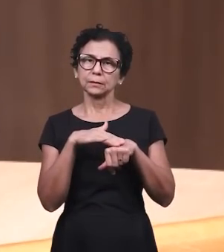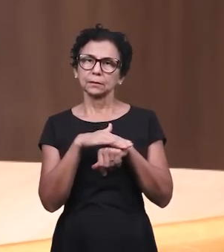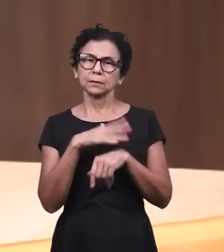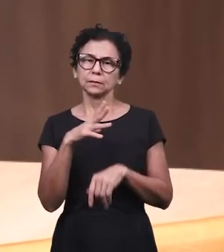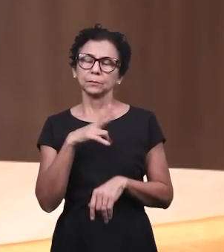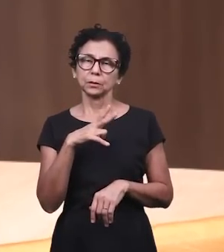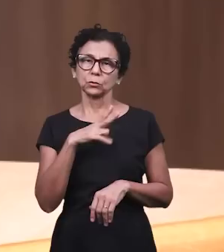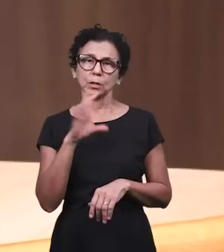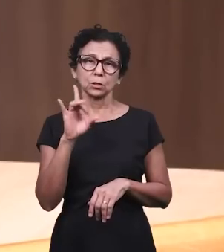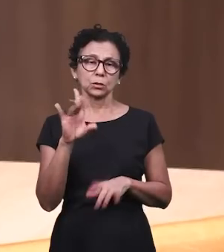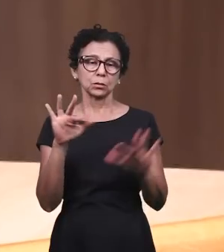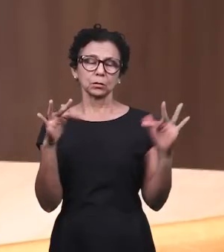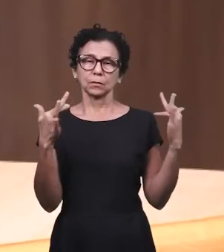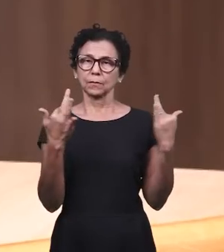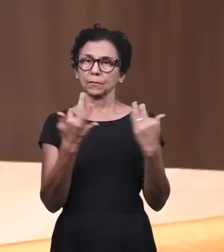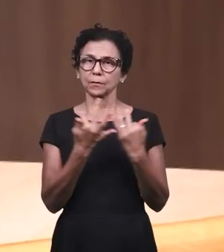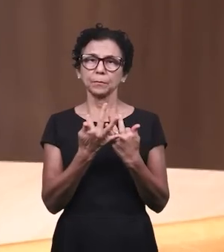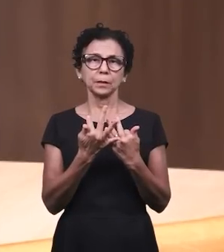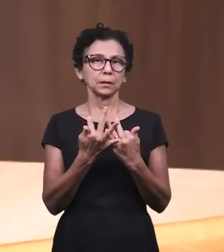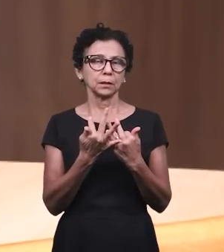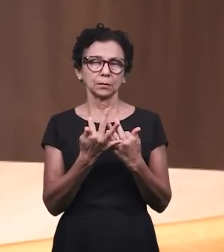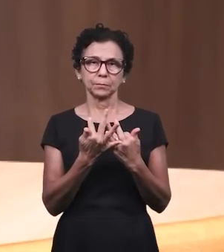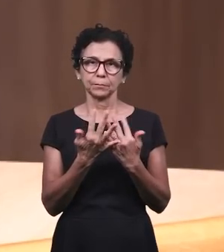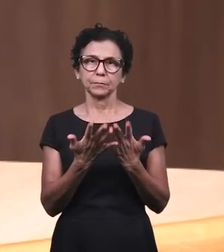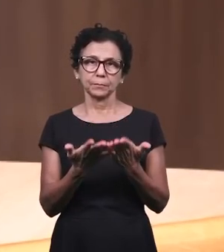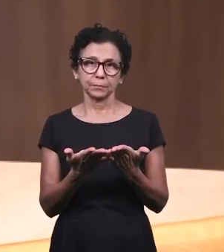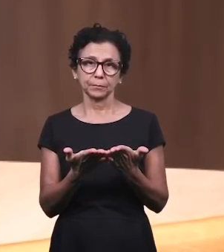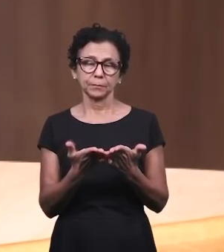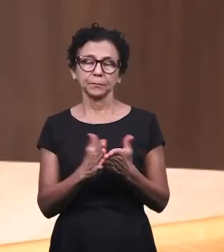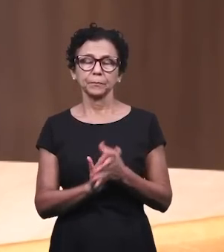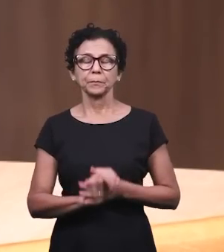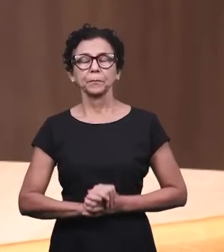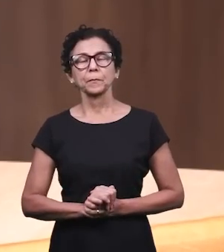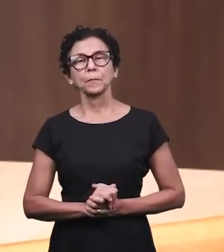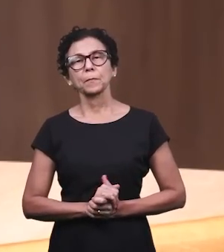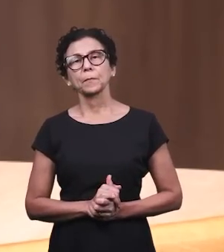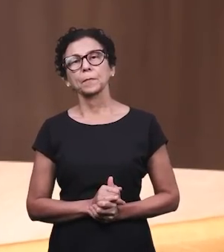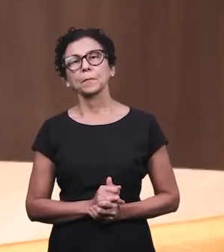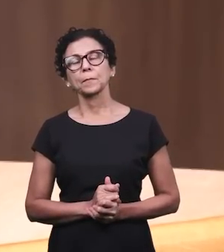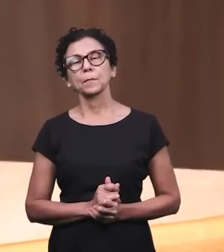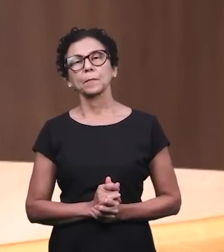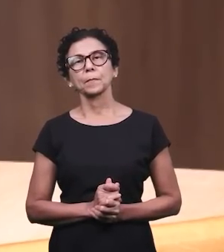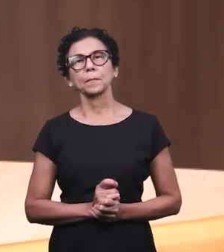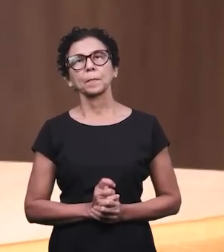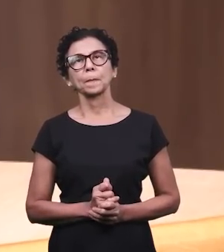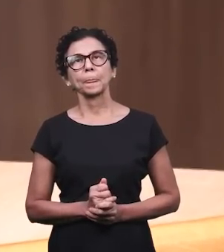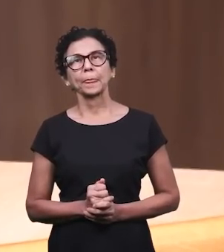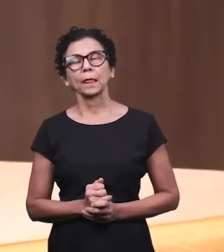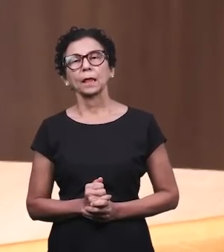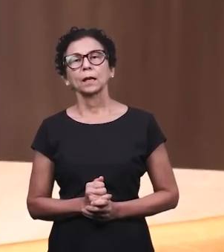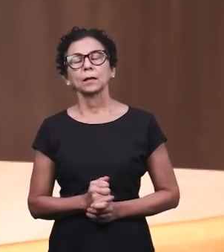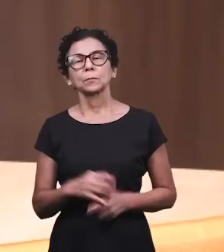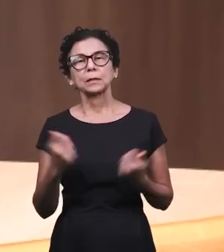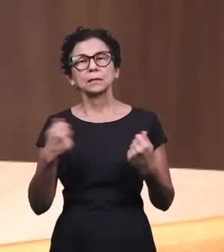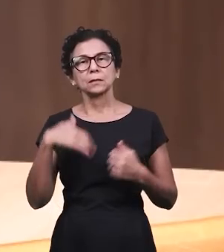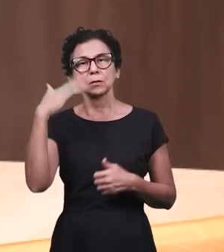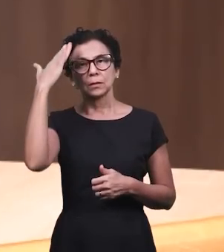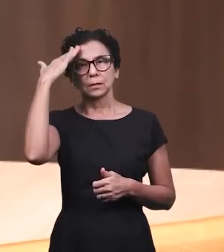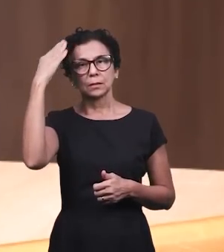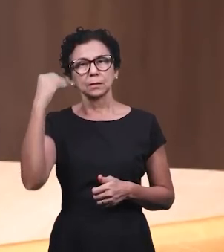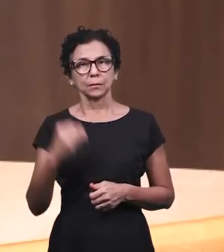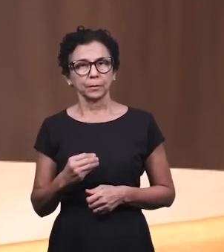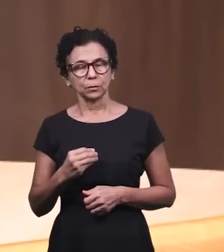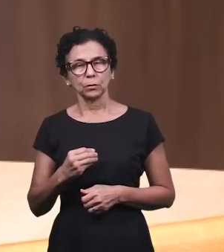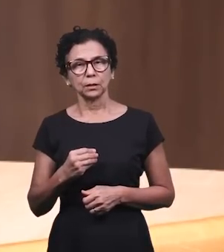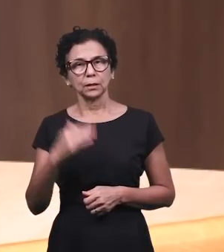o Senhor trata do assunto. Essa sabedoria que o texto ensina é importante. Há assuntos da família